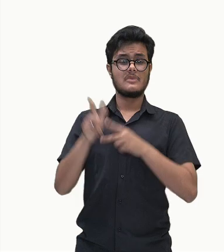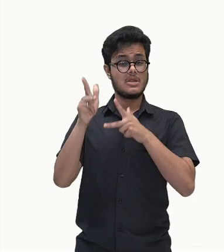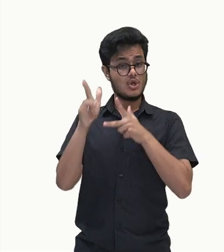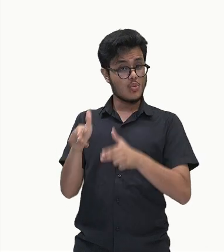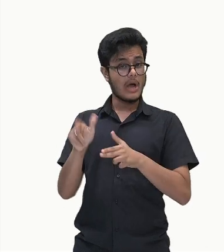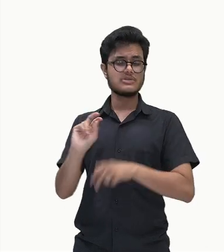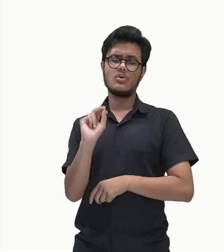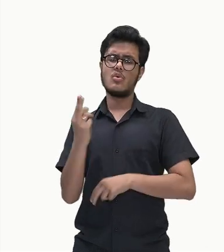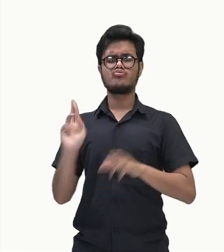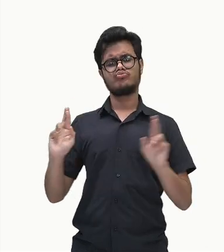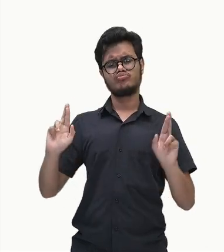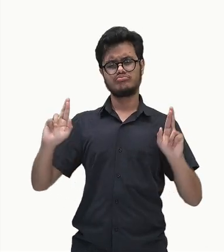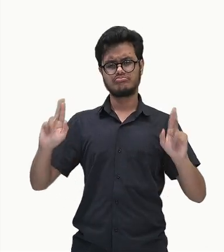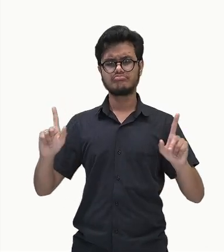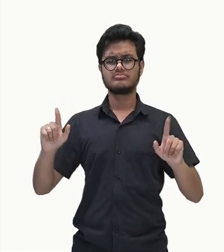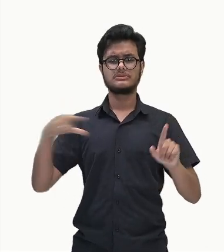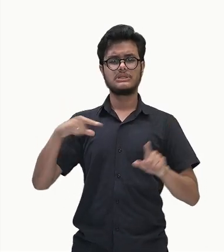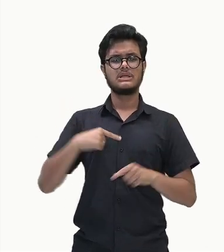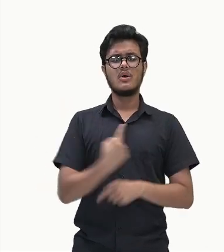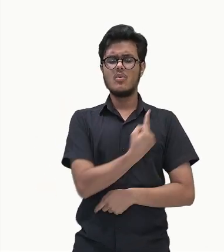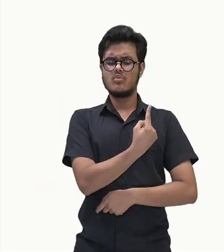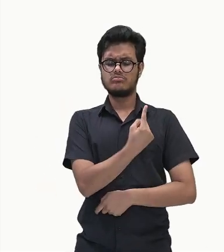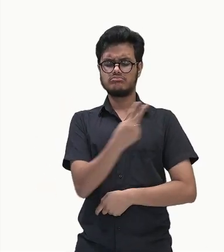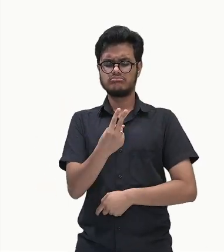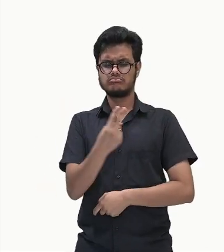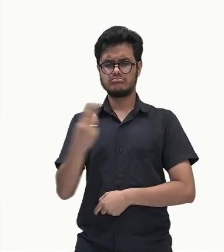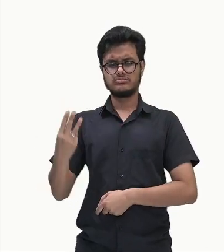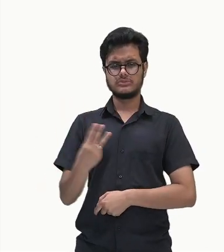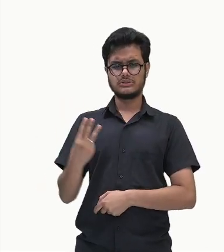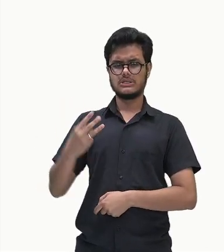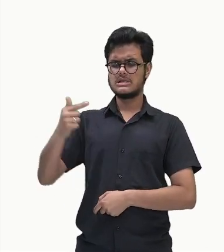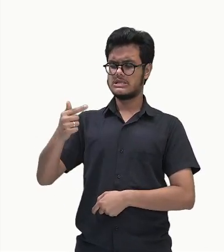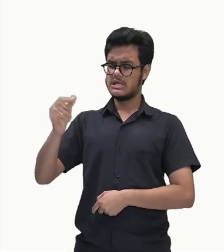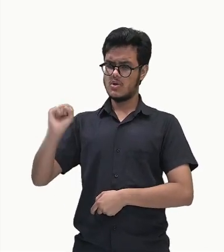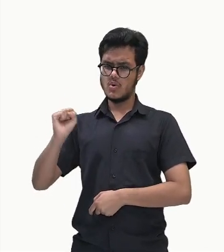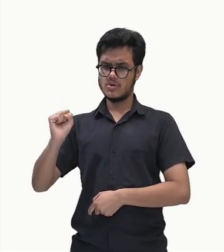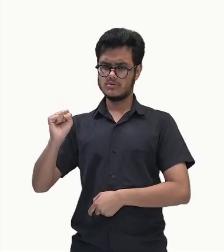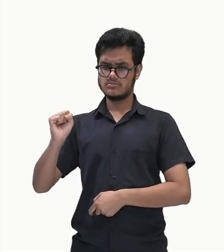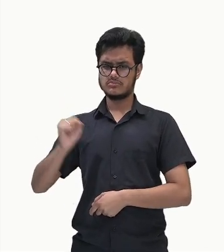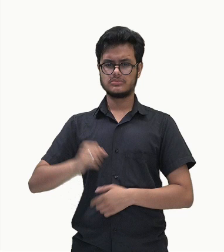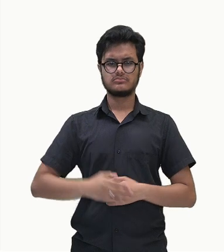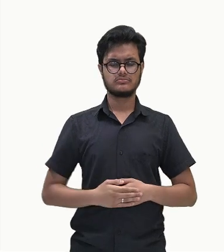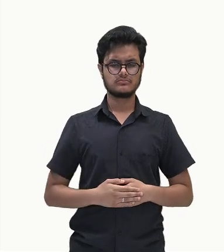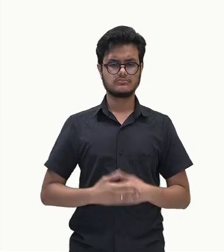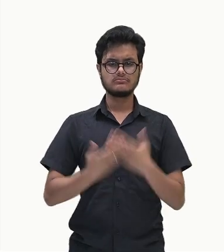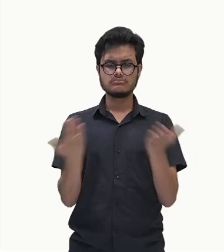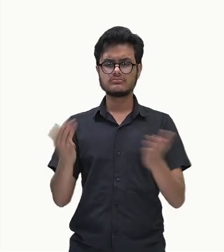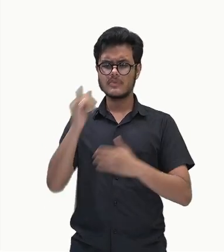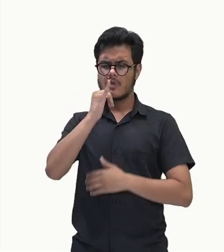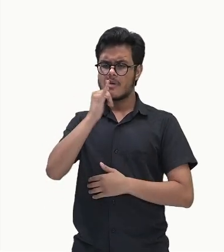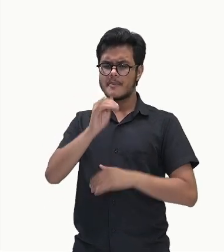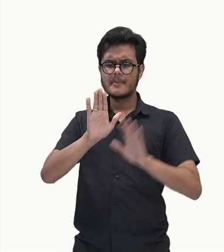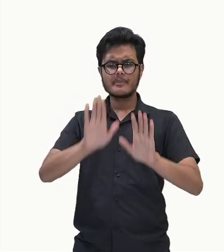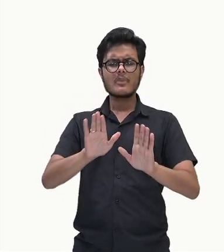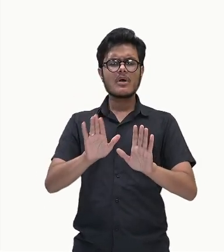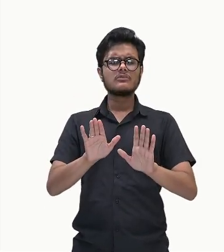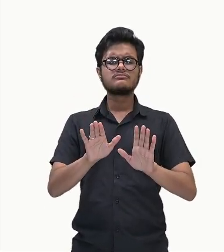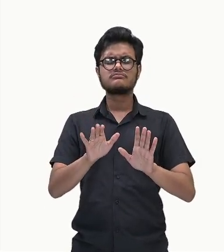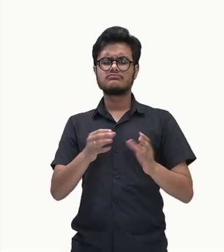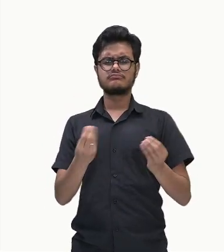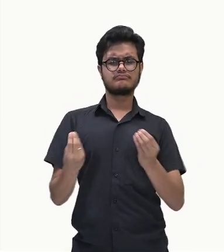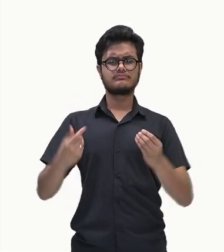distintos podemos formar com os dígitos 1 2 3 7 8 aqui diz que a gente